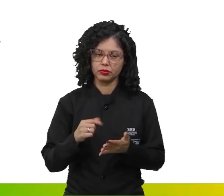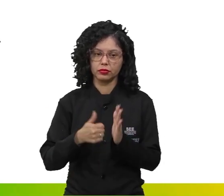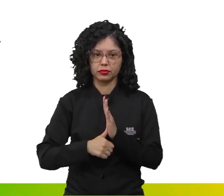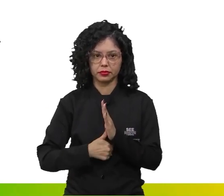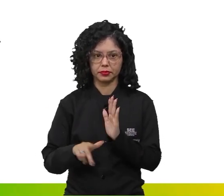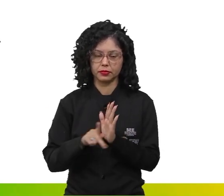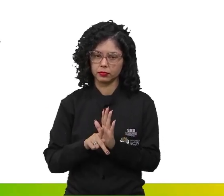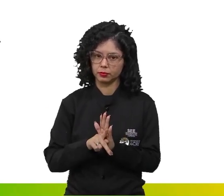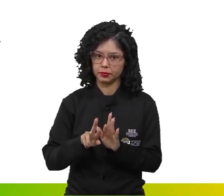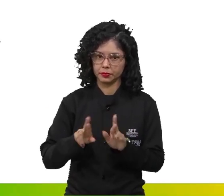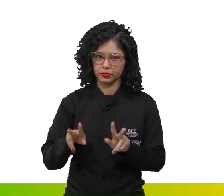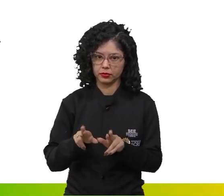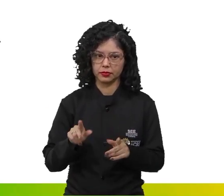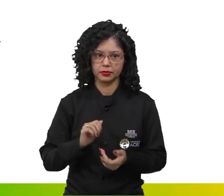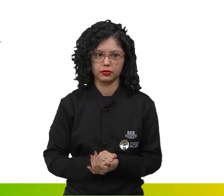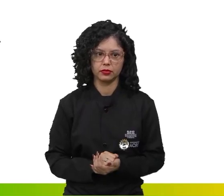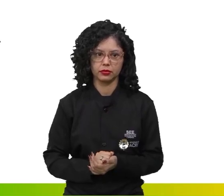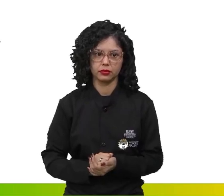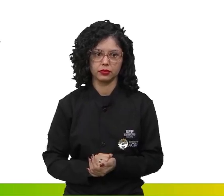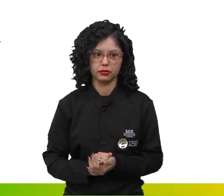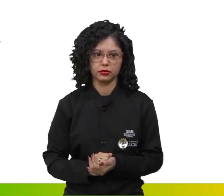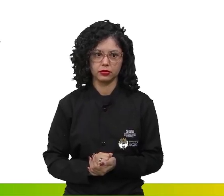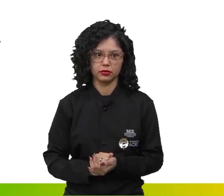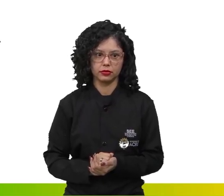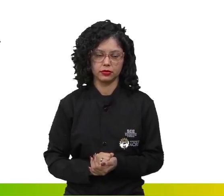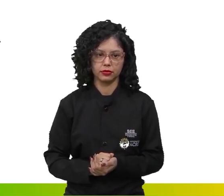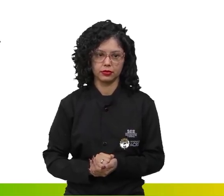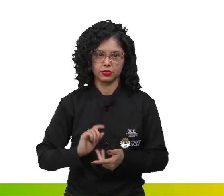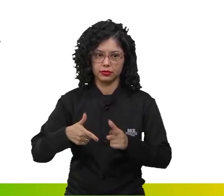essa estereotipação, tá? Letra C,